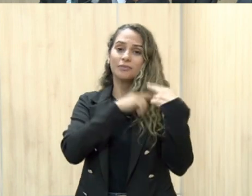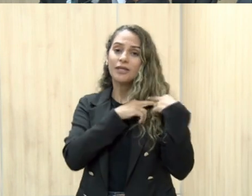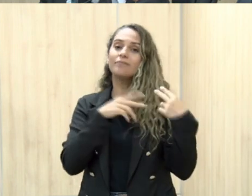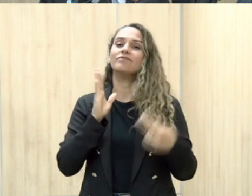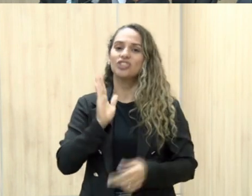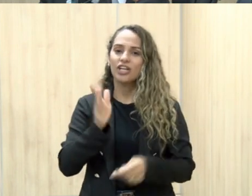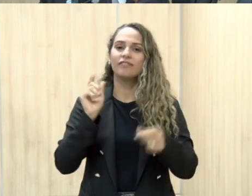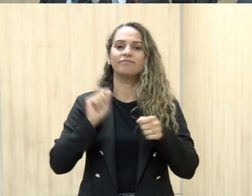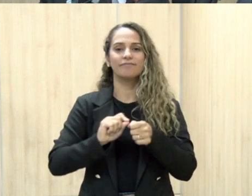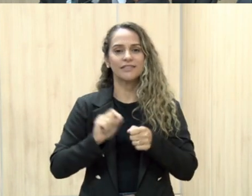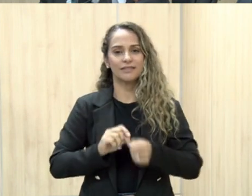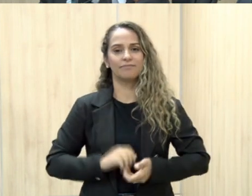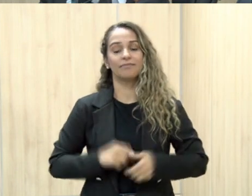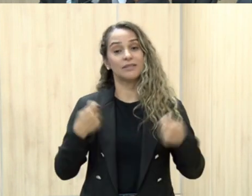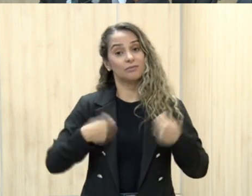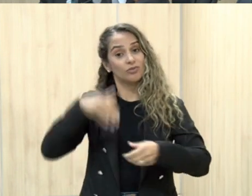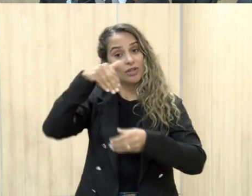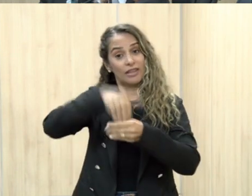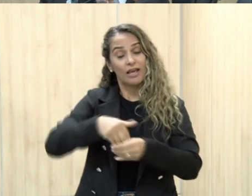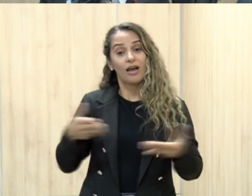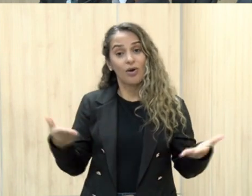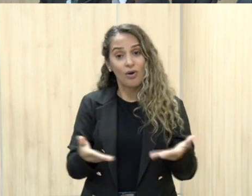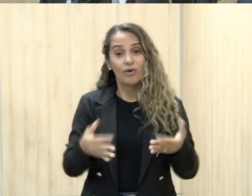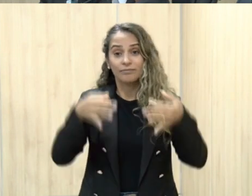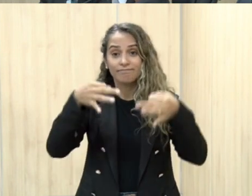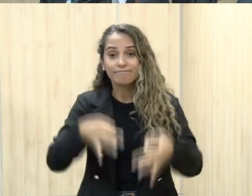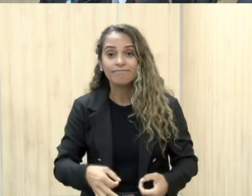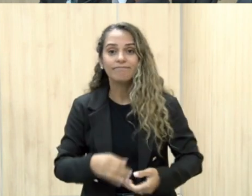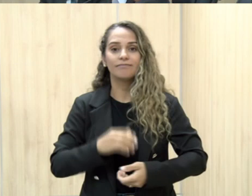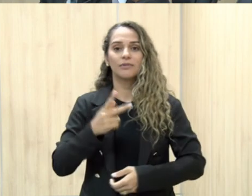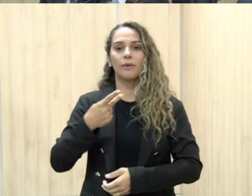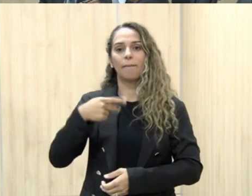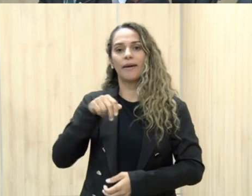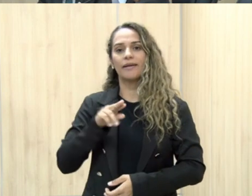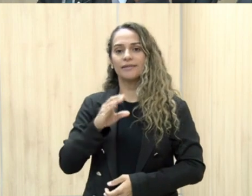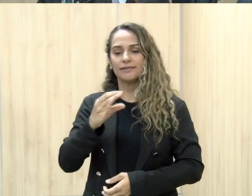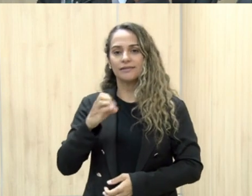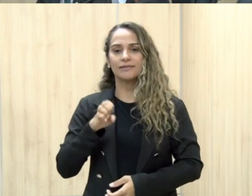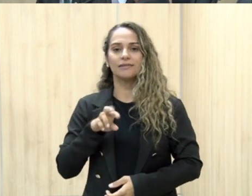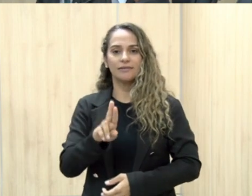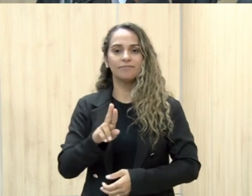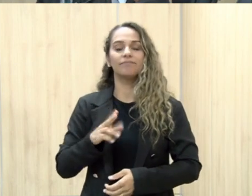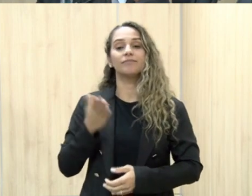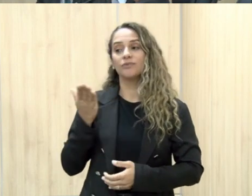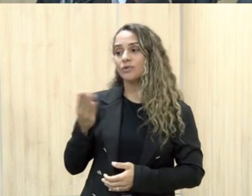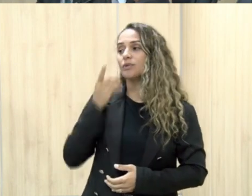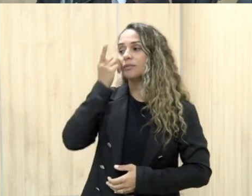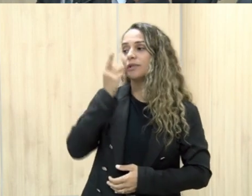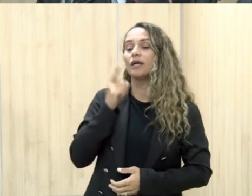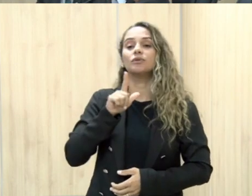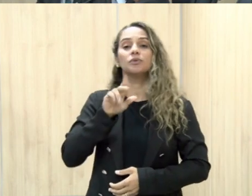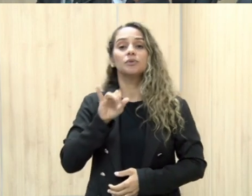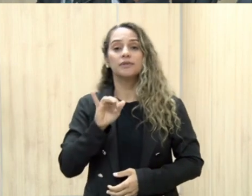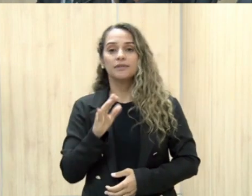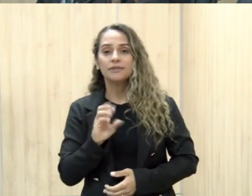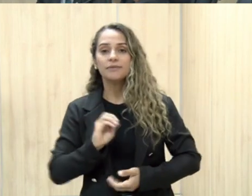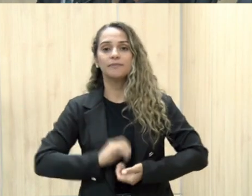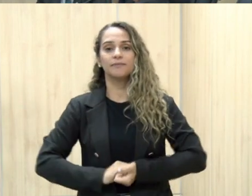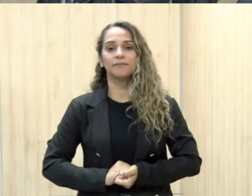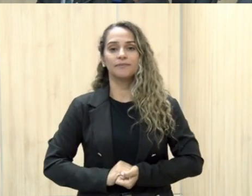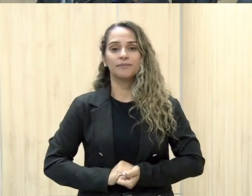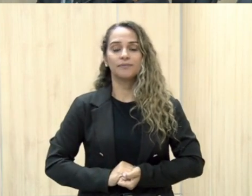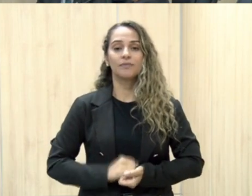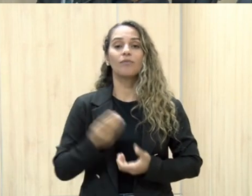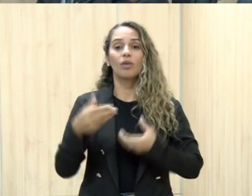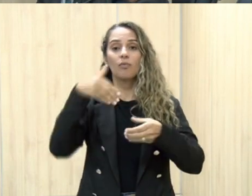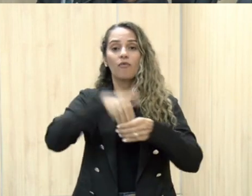né mas nós precisamos voltar aqui o parecer do deputado Luizinho Weber e pergunta como vota o deputado